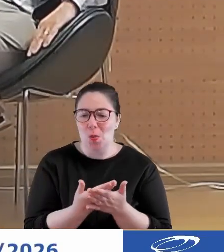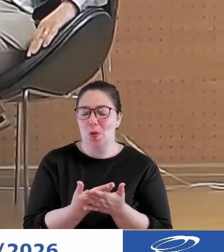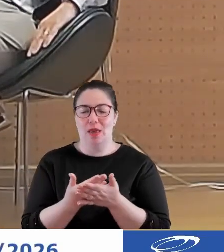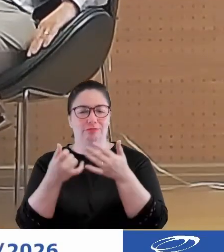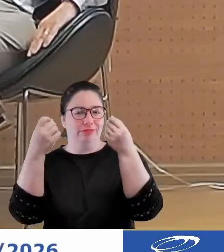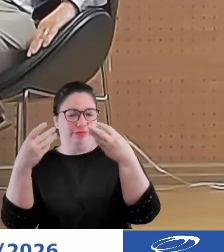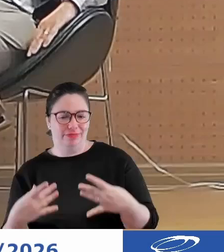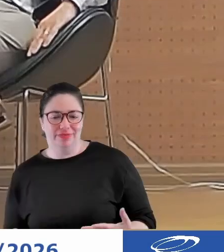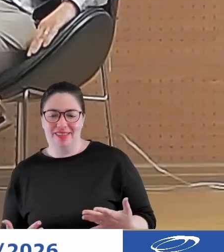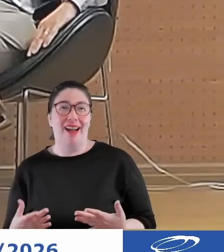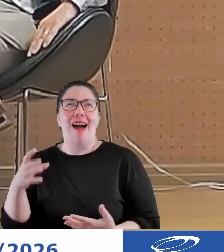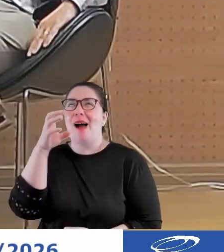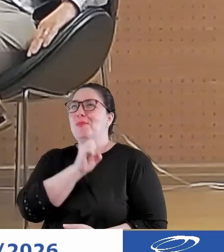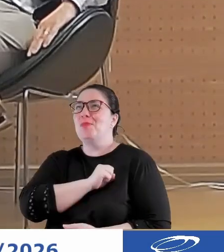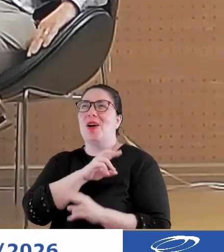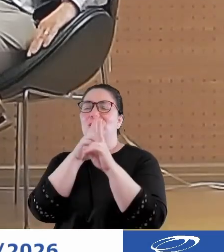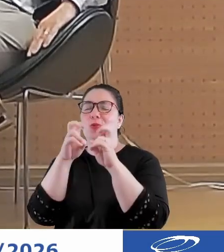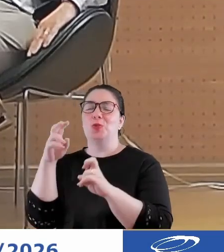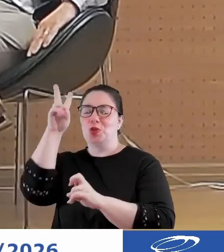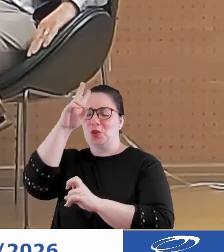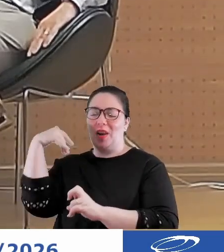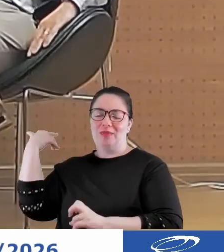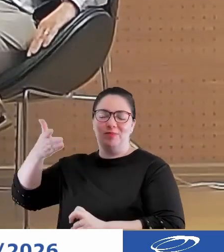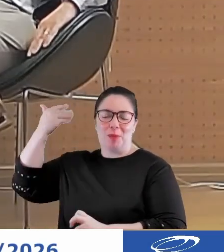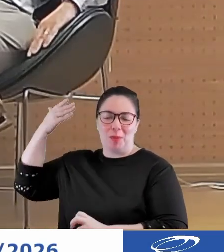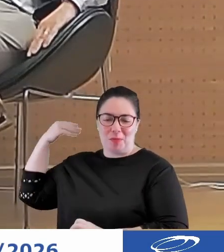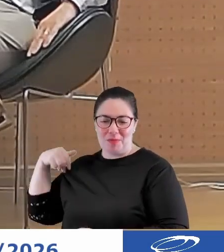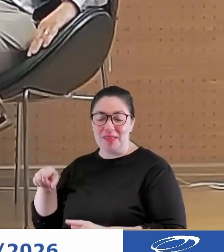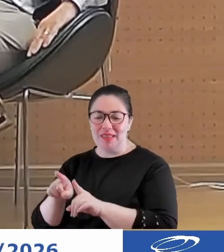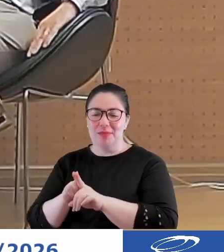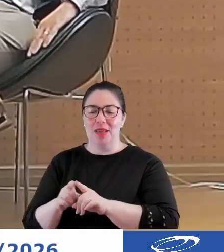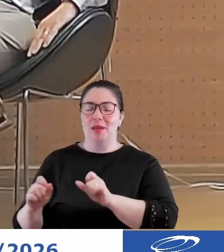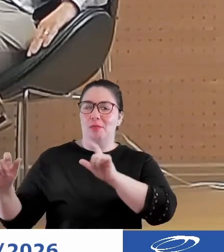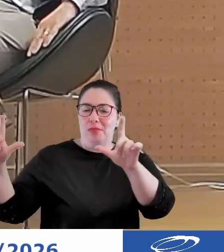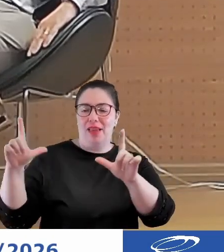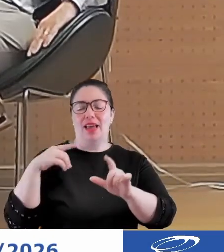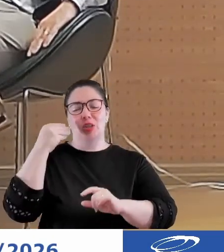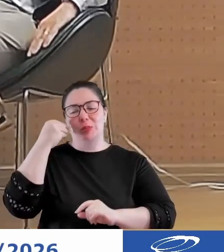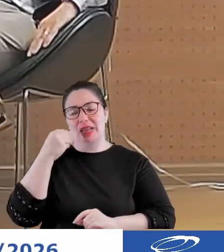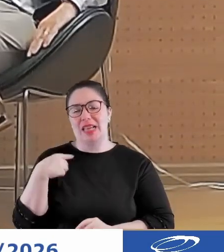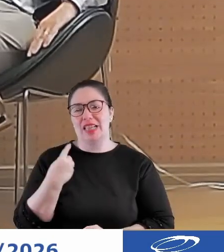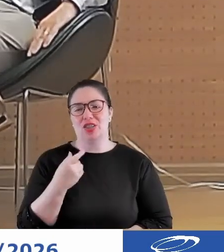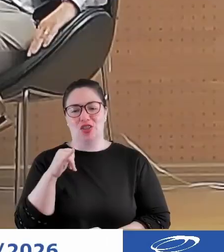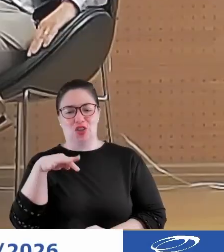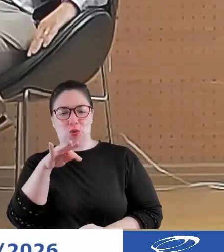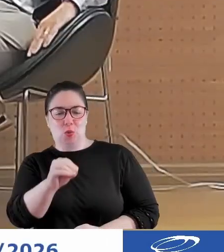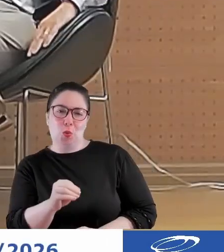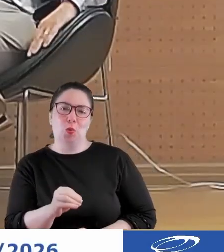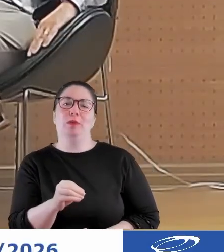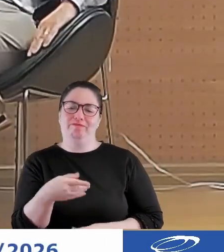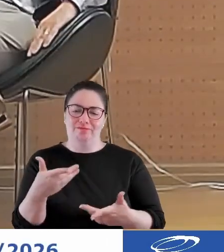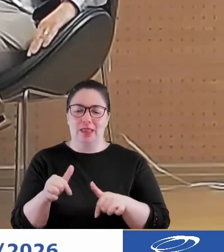amo. E muito legal ver a nossa produção, a nossa experiência sendo apresentada aqui. Muito obrigado, viu?